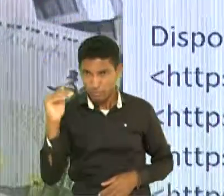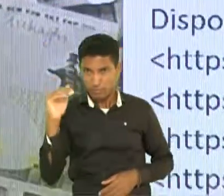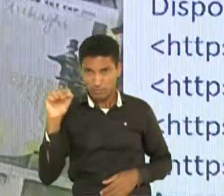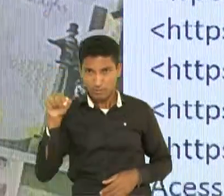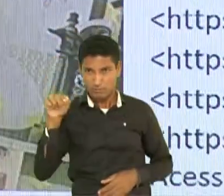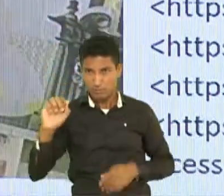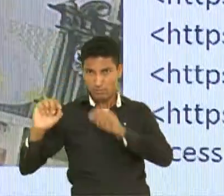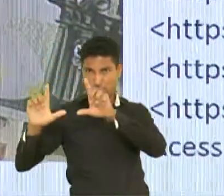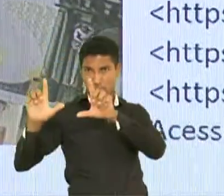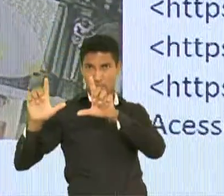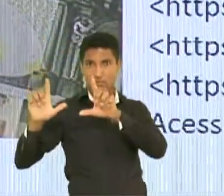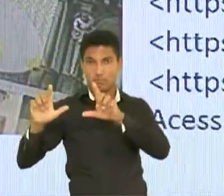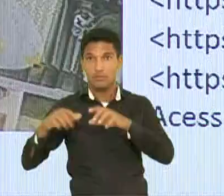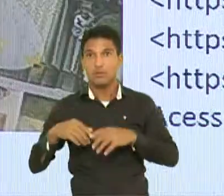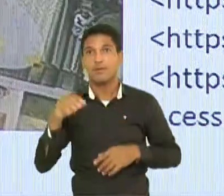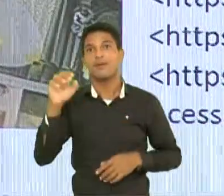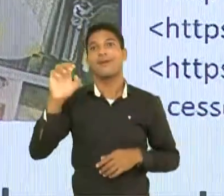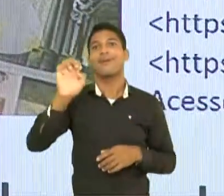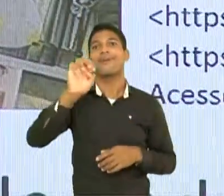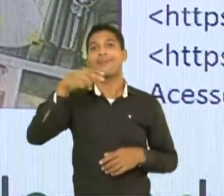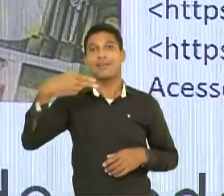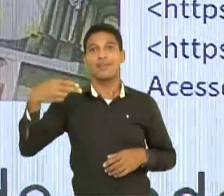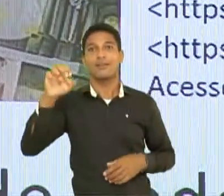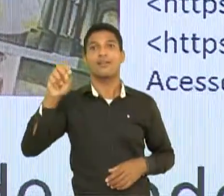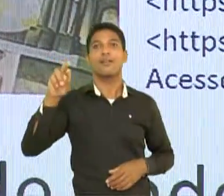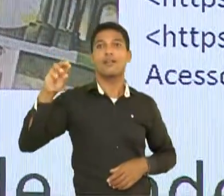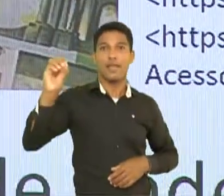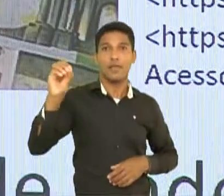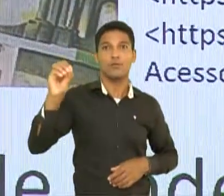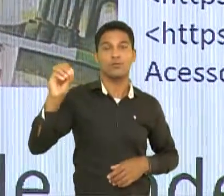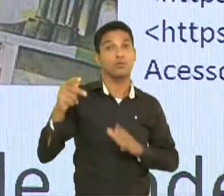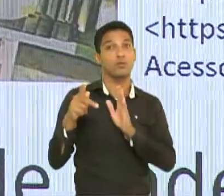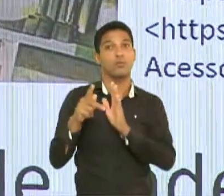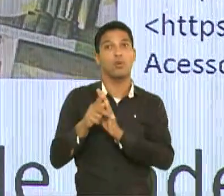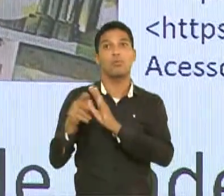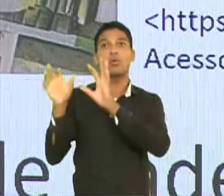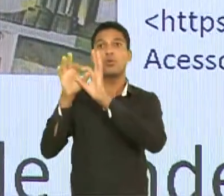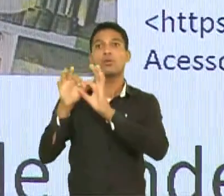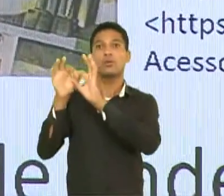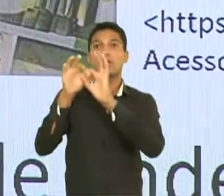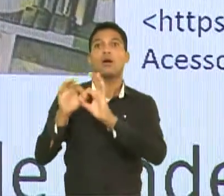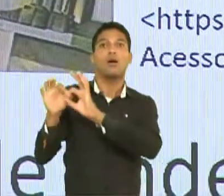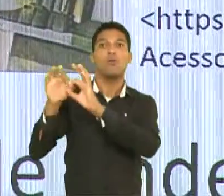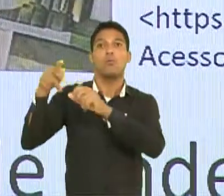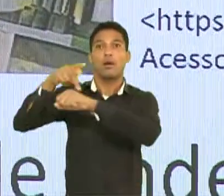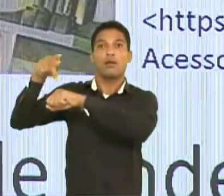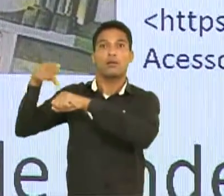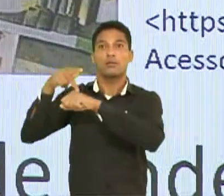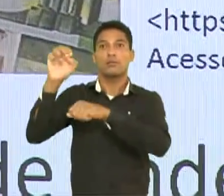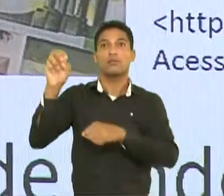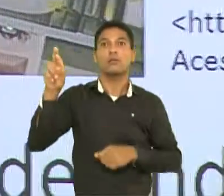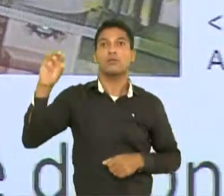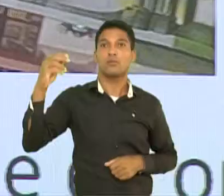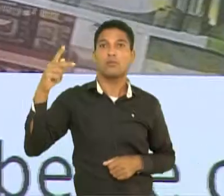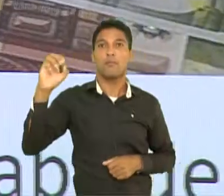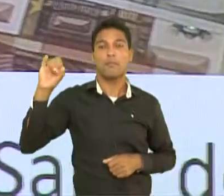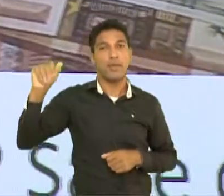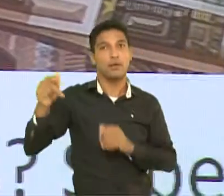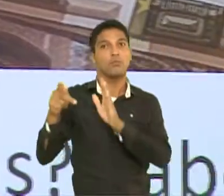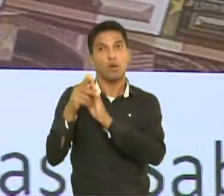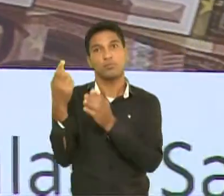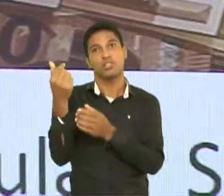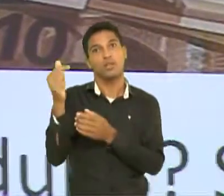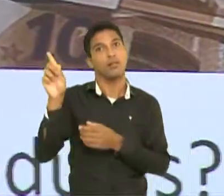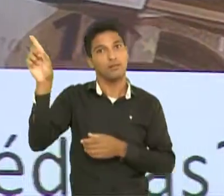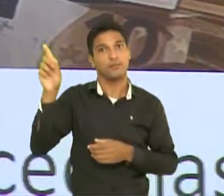aí embaixo, euro, a moeda da União Europeia, presente em vários países da União Europeia. E do lado esquerdo e